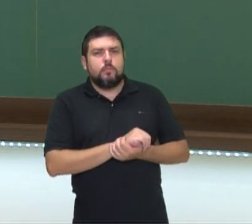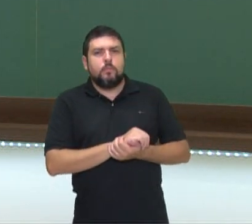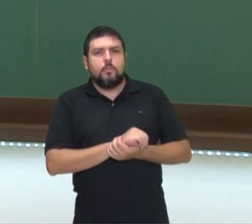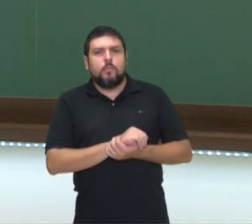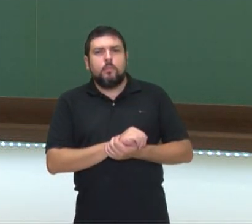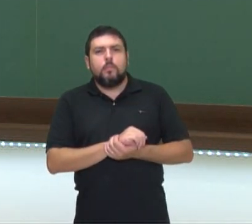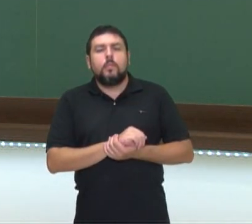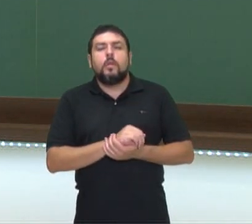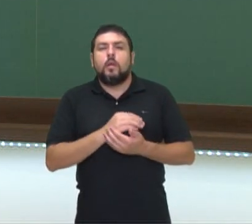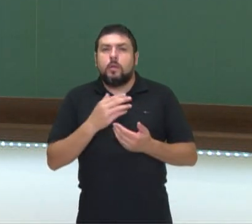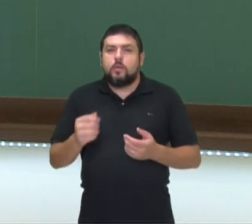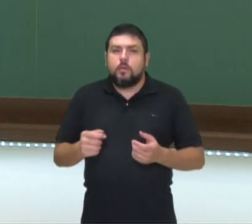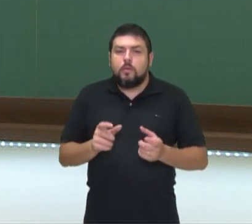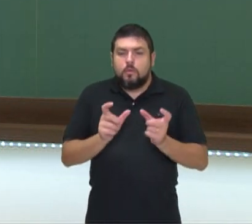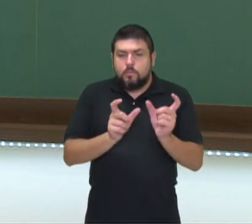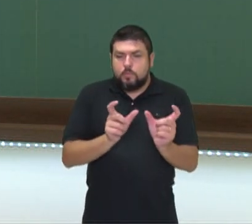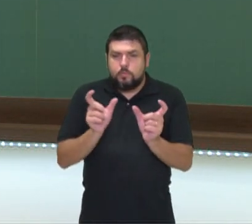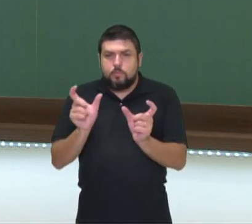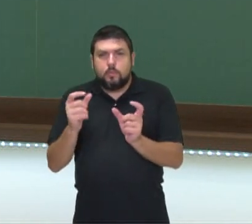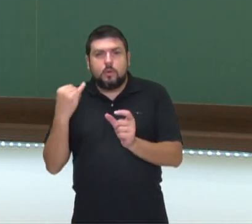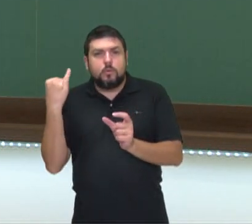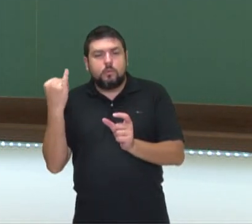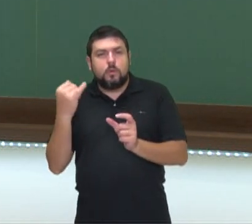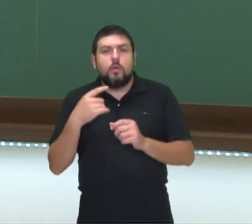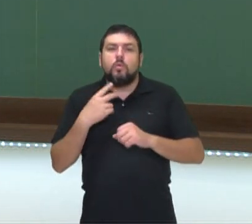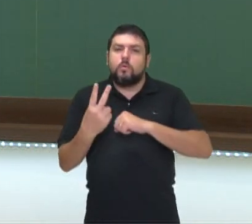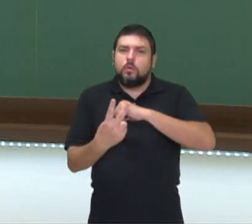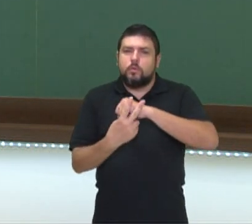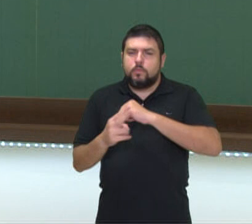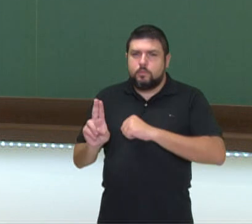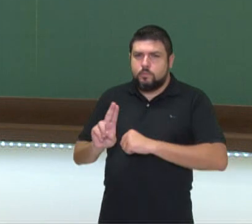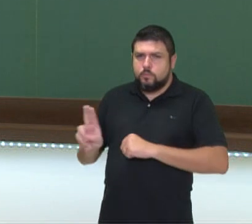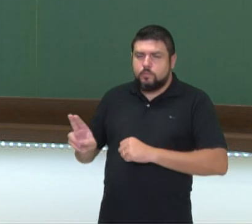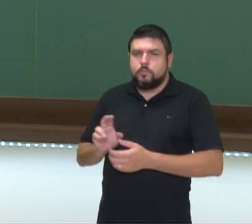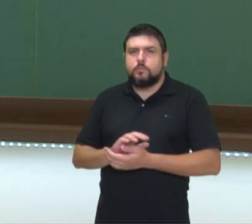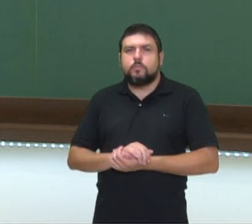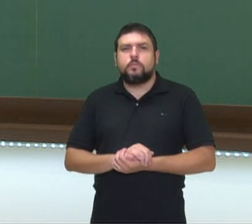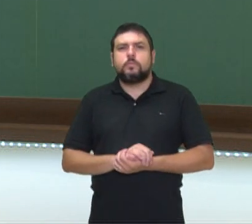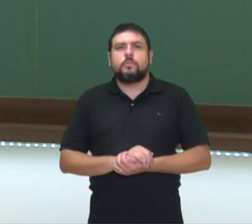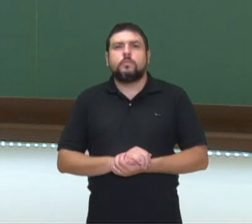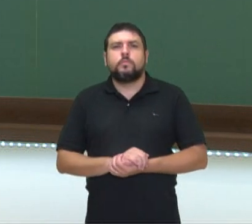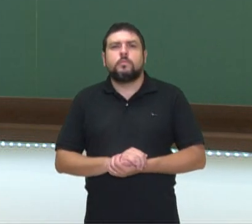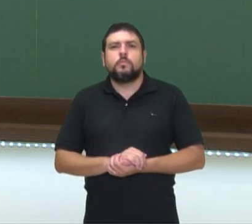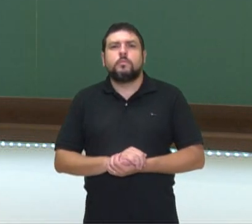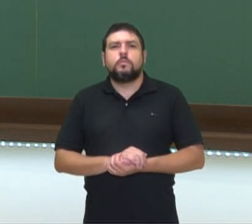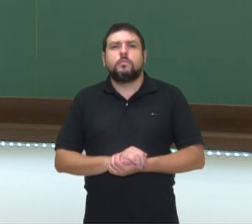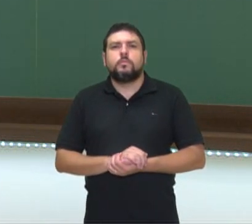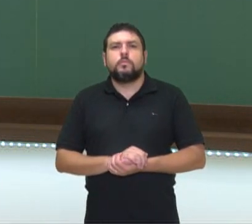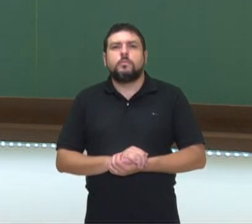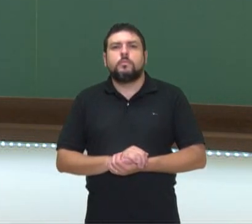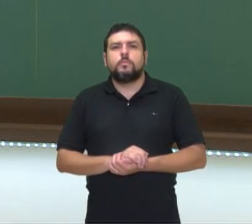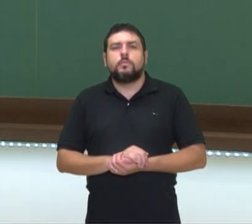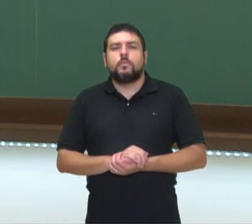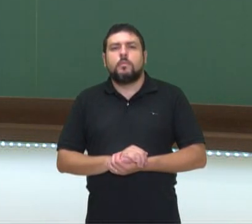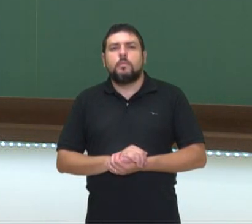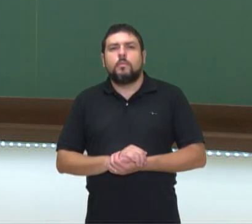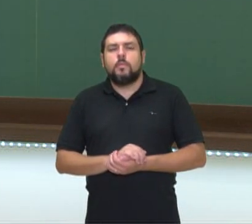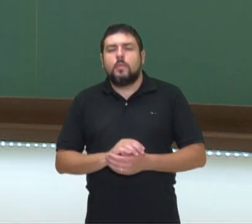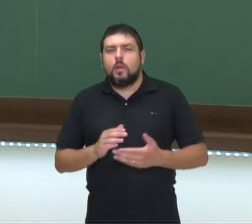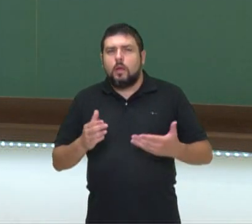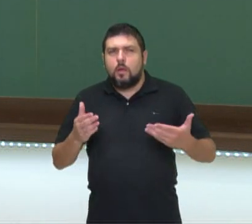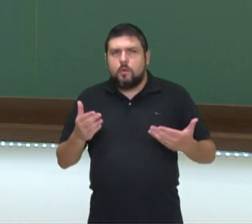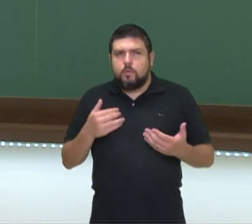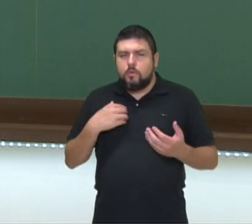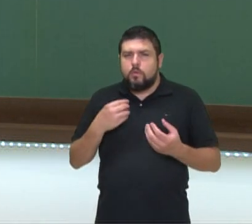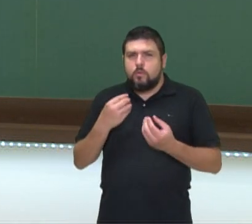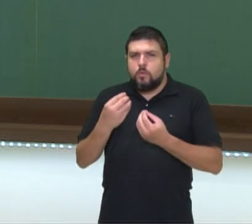outro núcleo, dois núcleos, predicado, verbo nominal. Agora, com essa ideia, vamos